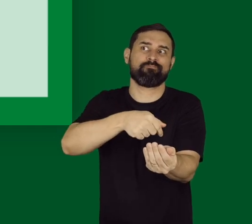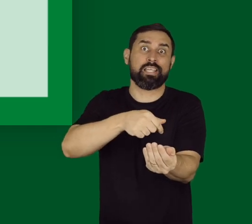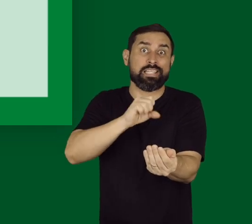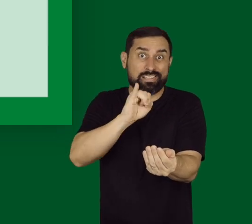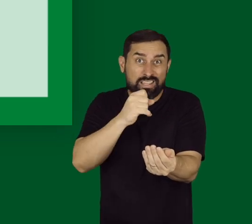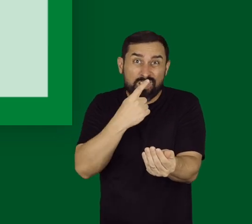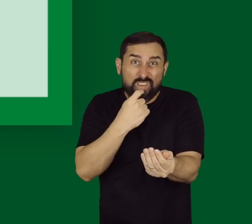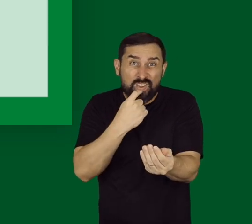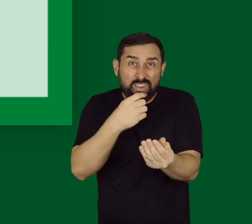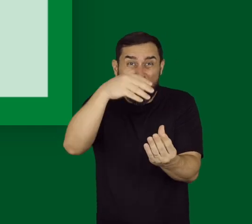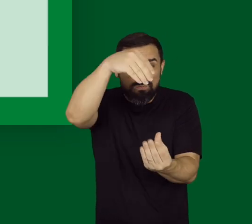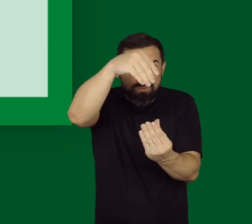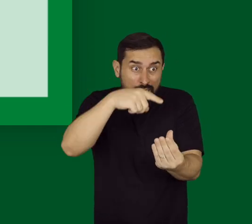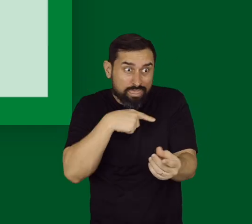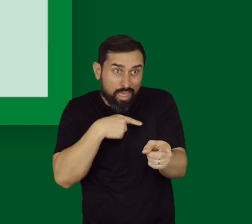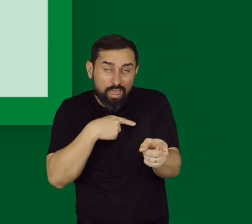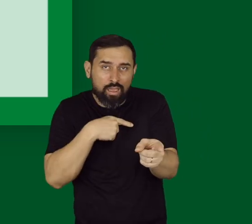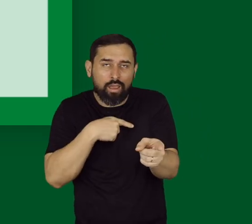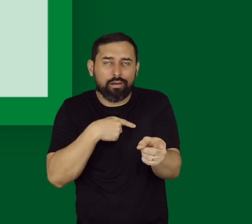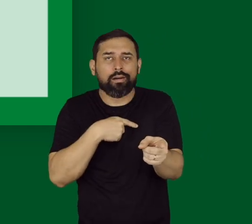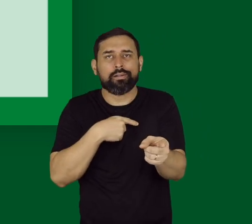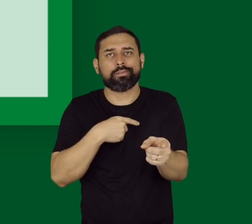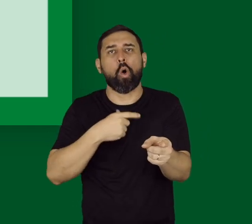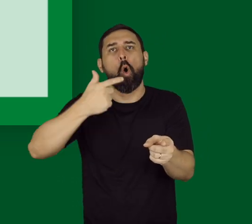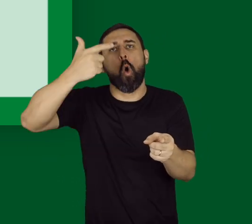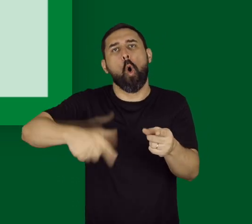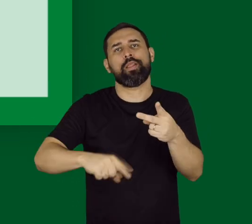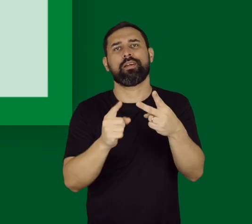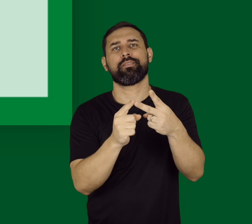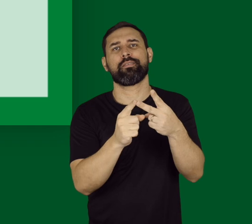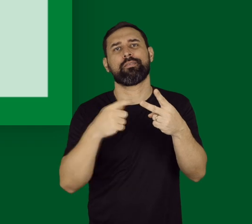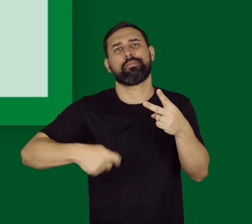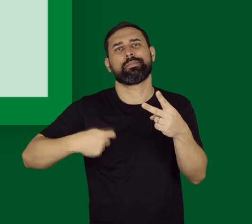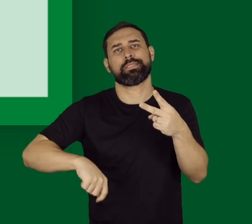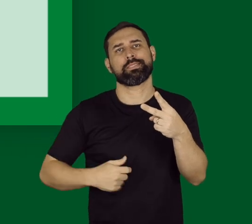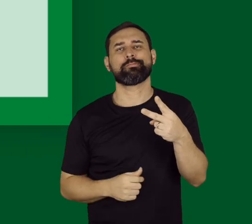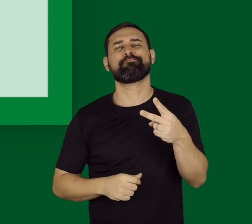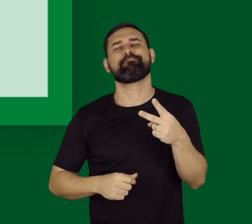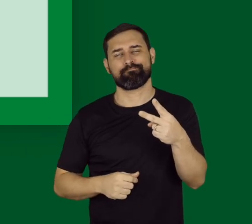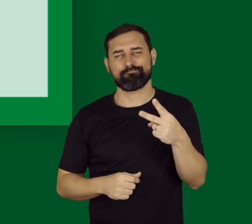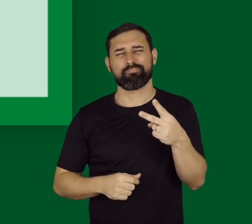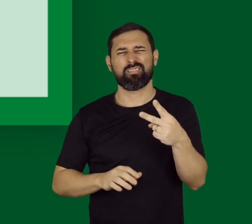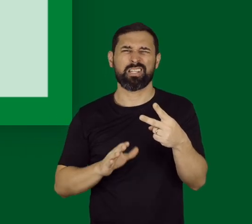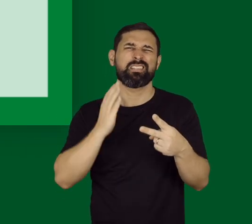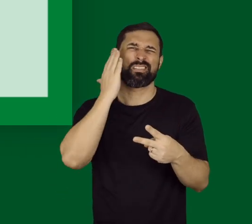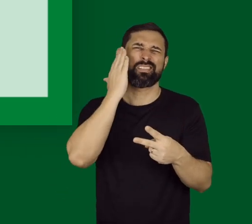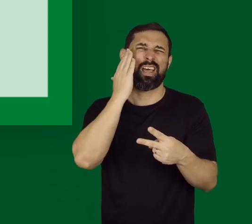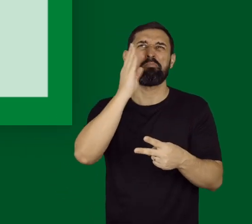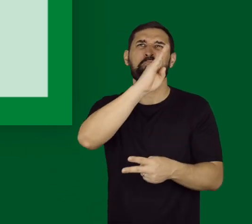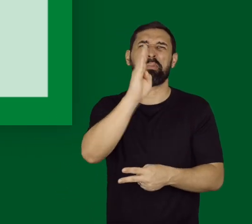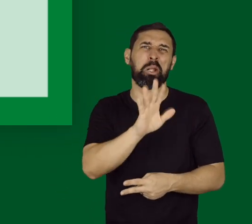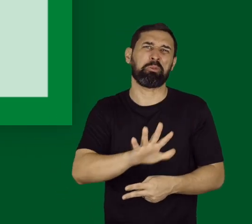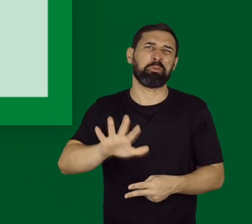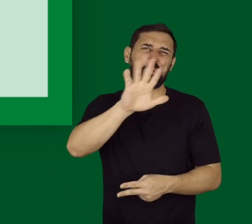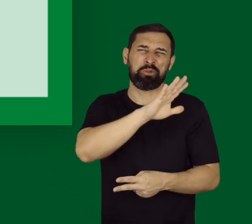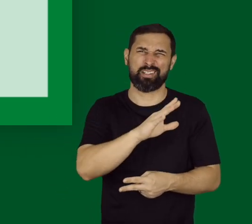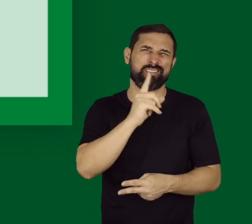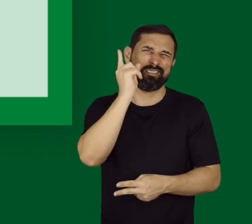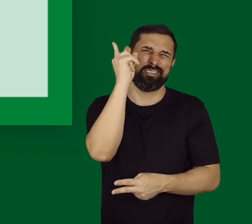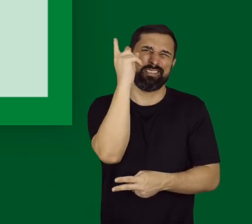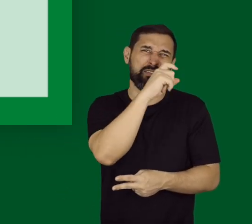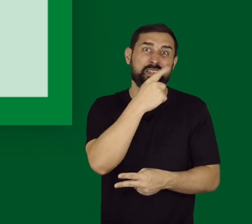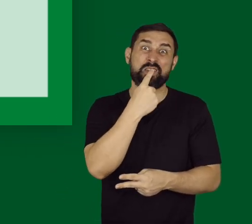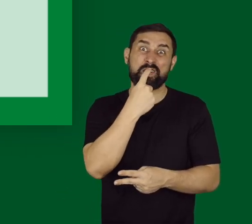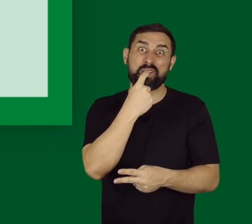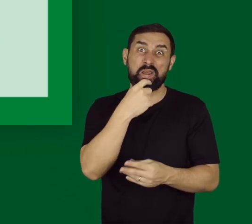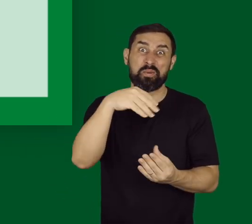geralmente o trauma é por sangramento, se já tiver o sangue disponível, a segunda expansão já é sangue. Claro que na